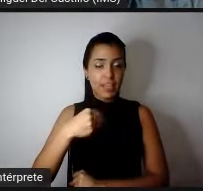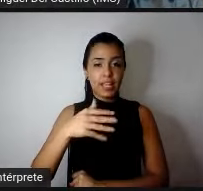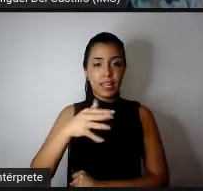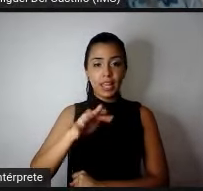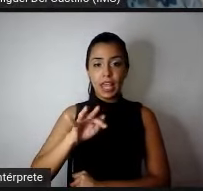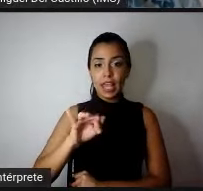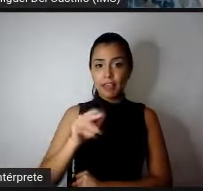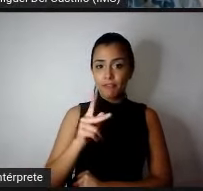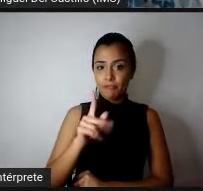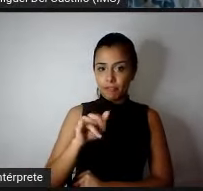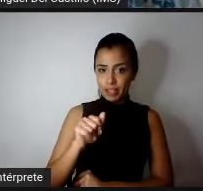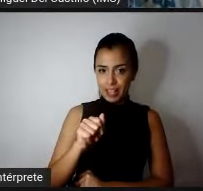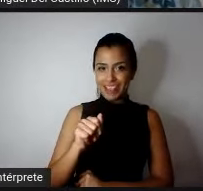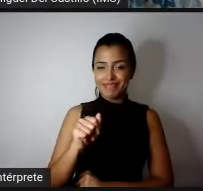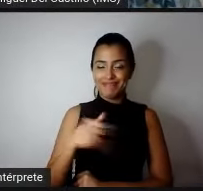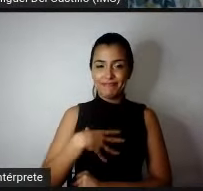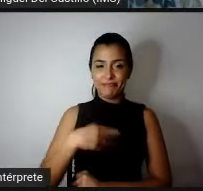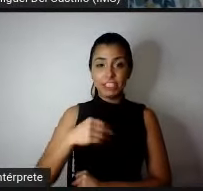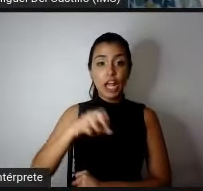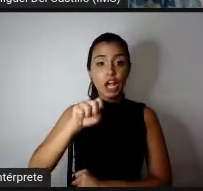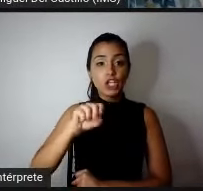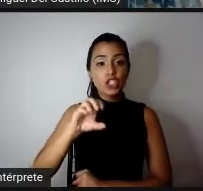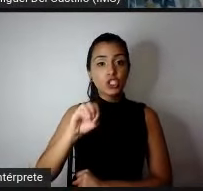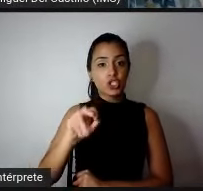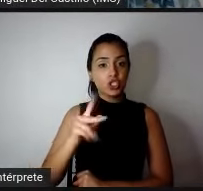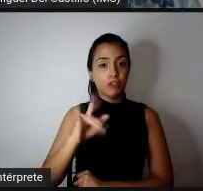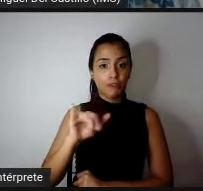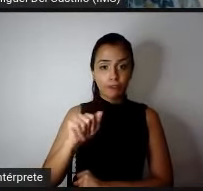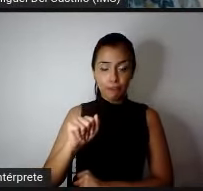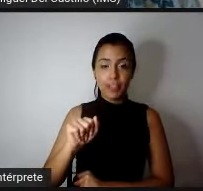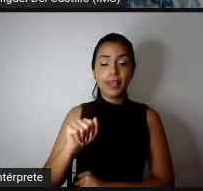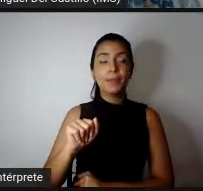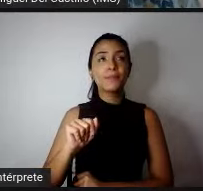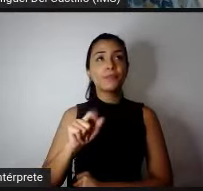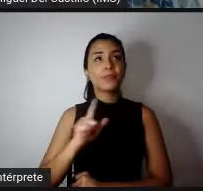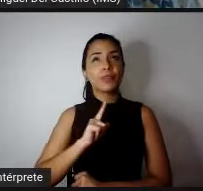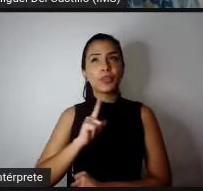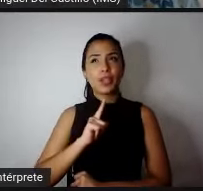para Ouro Preto na Semana Santa.